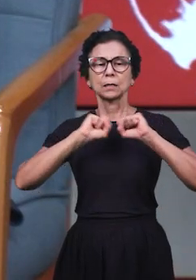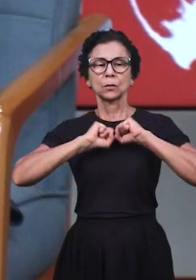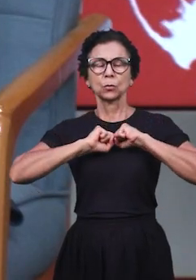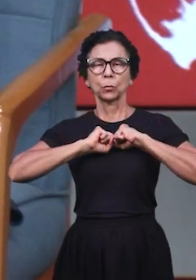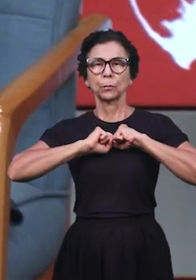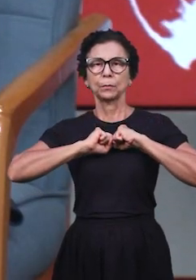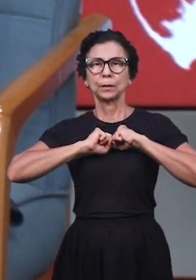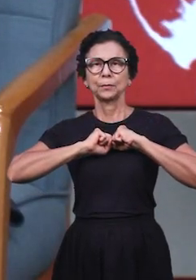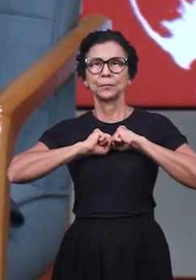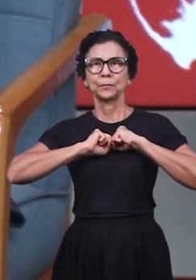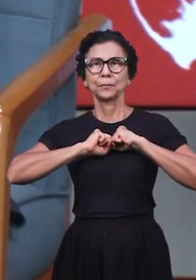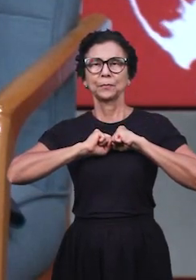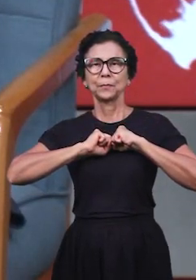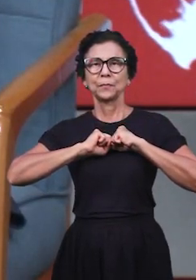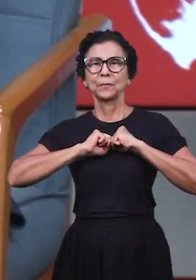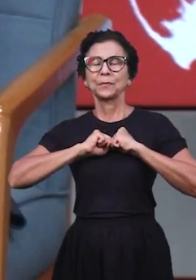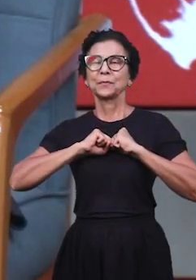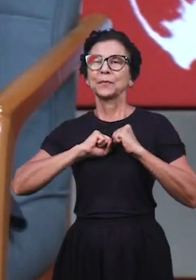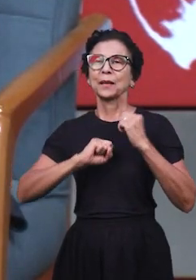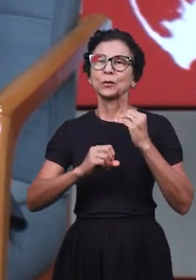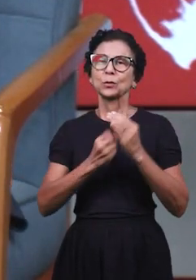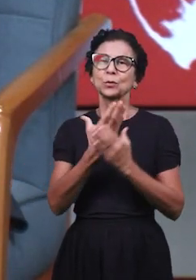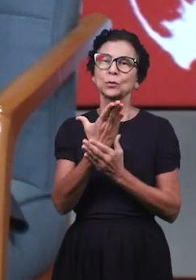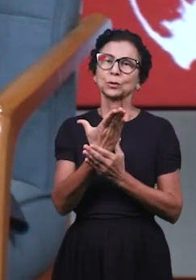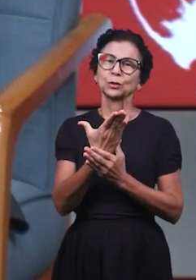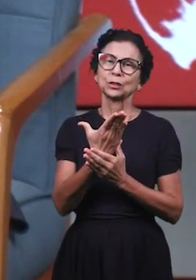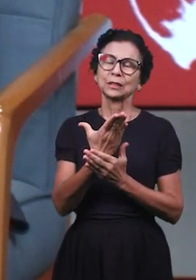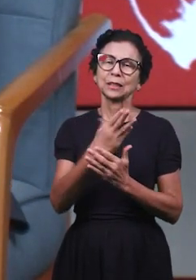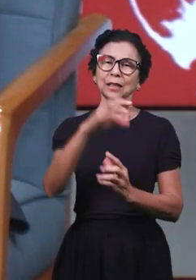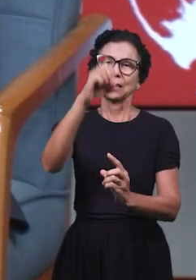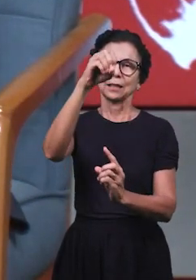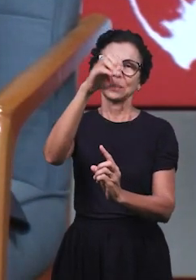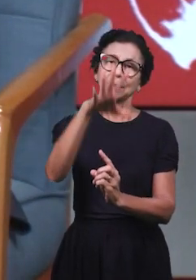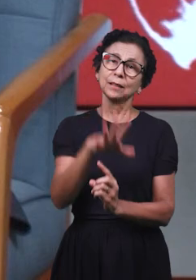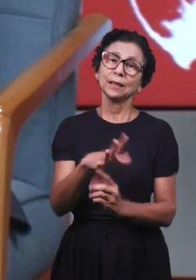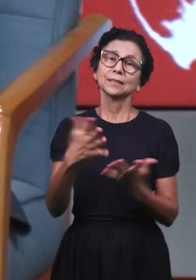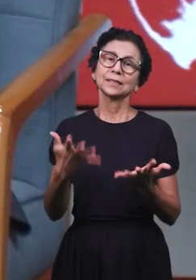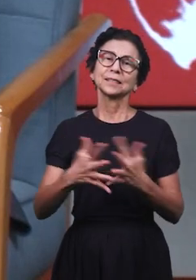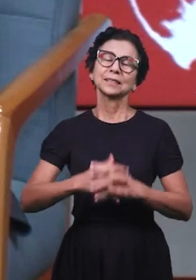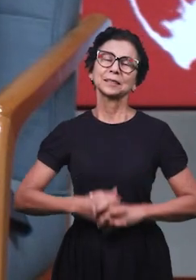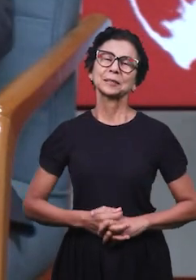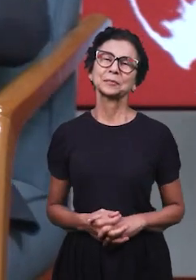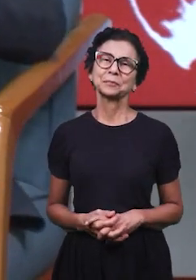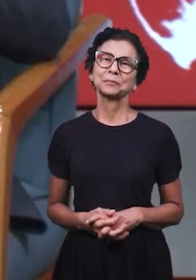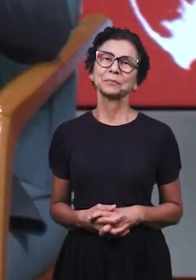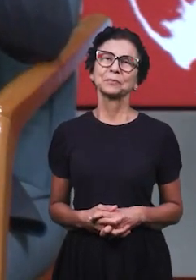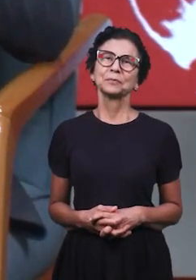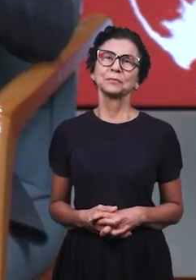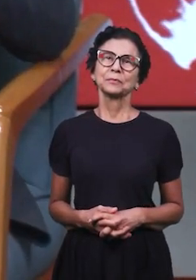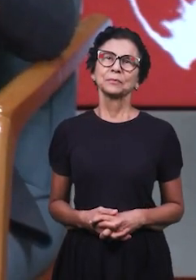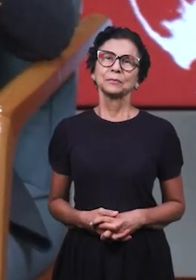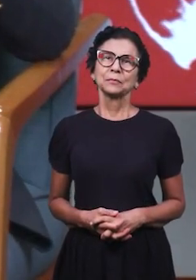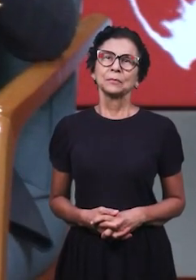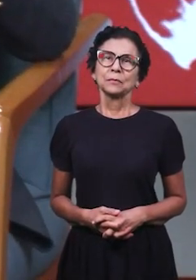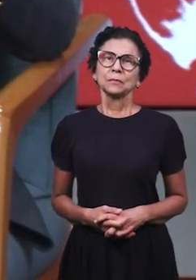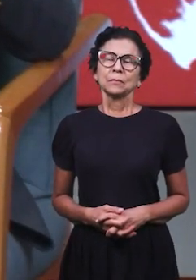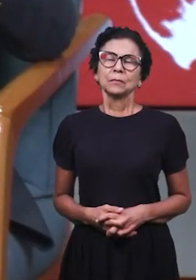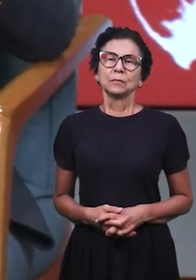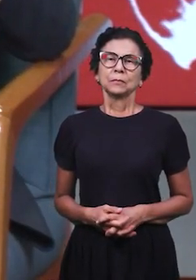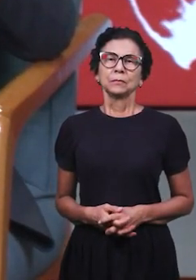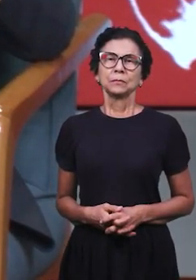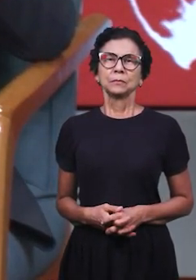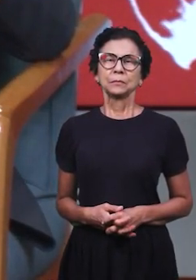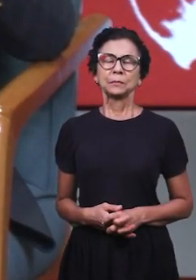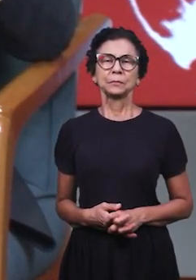a operação da graça. Isso é que nós chamamos de recurso da graça. Então,